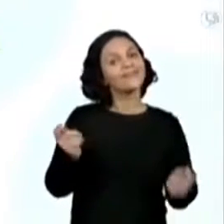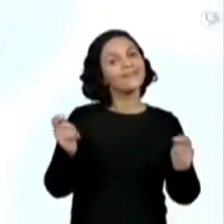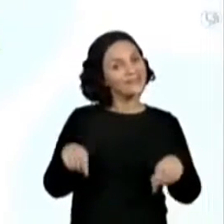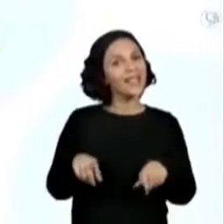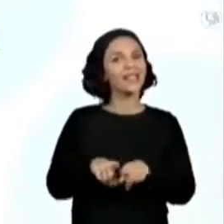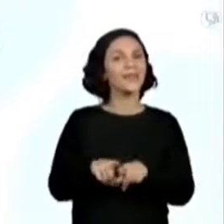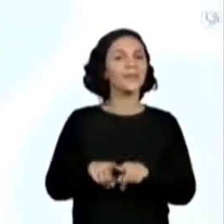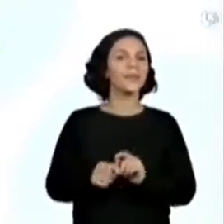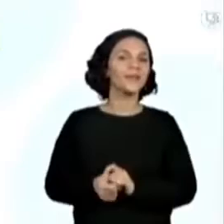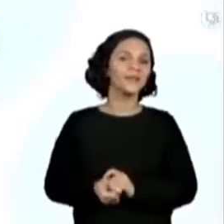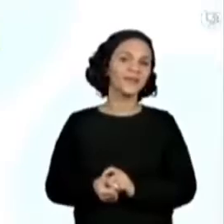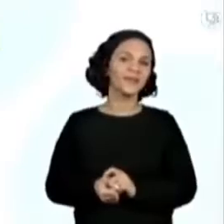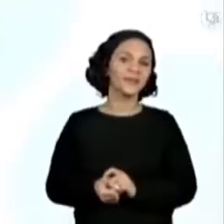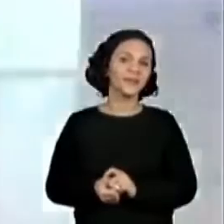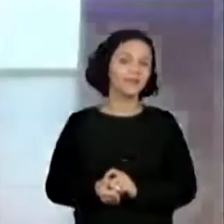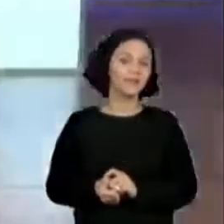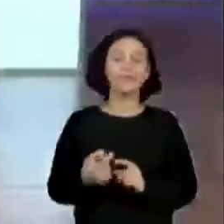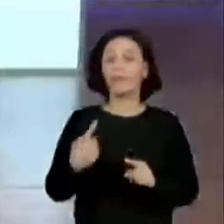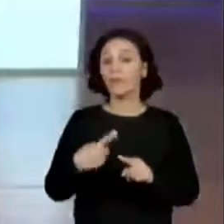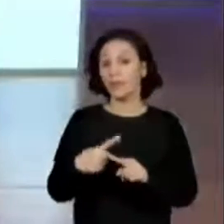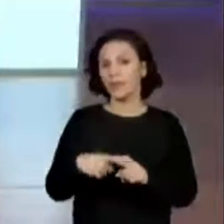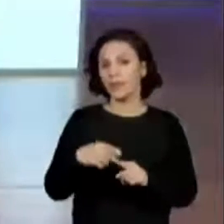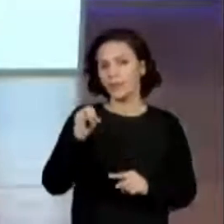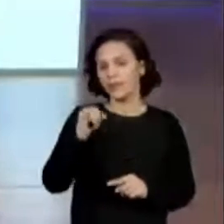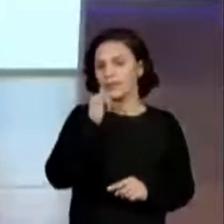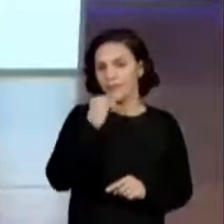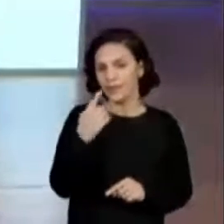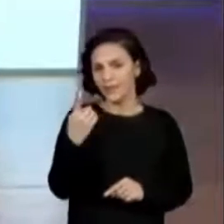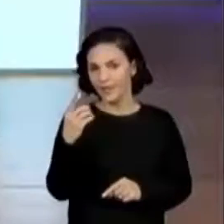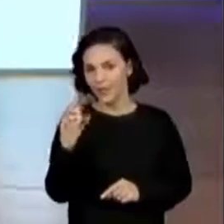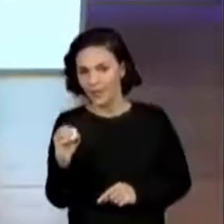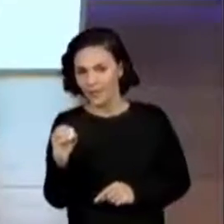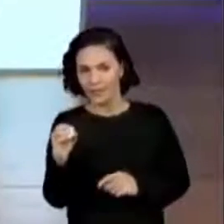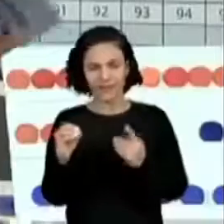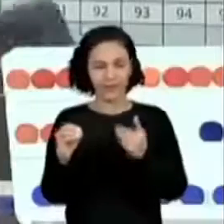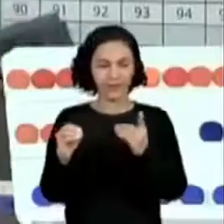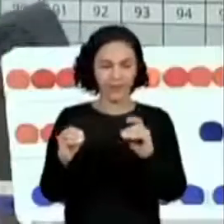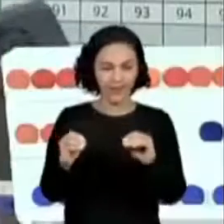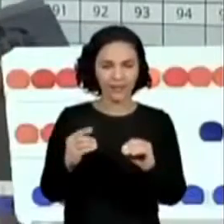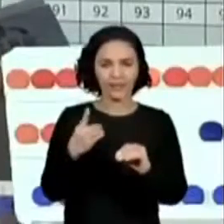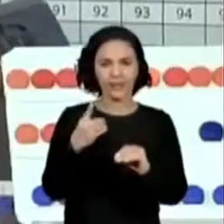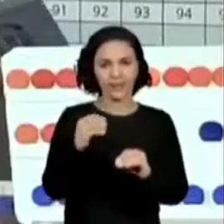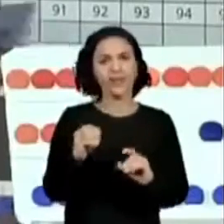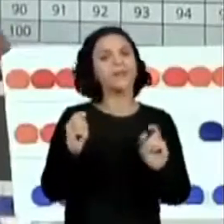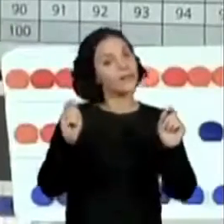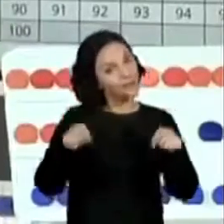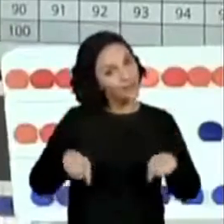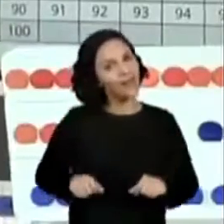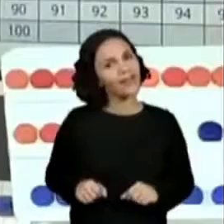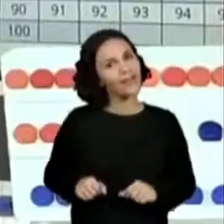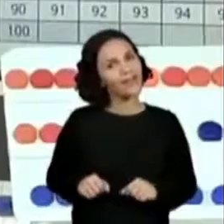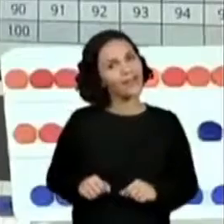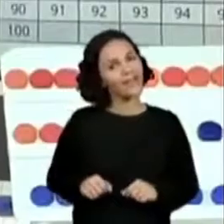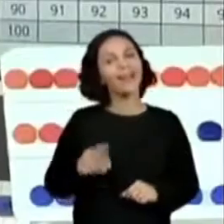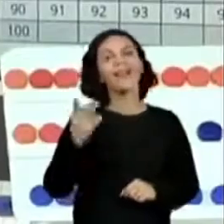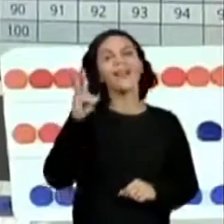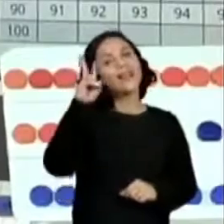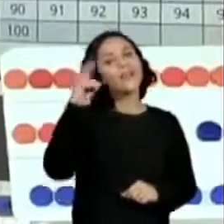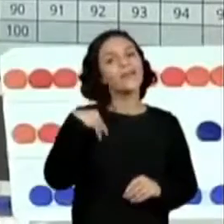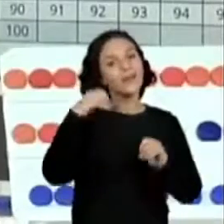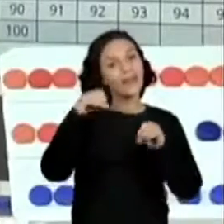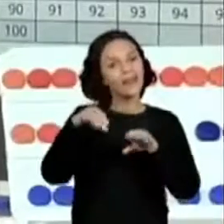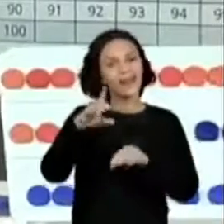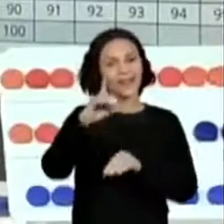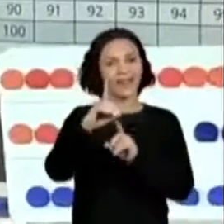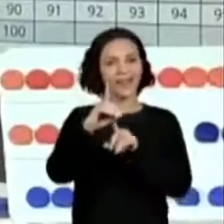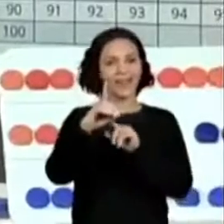né? Pensar também que se for de 10 em 10... também é possível, não é? A gente viu a dezena aqui essa semana.